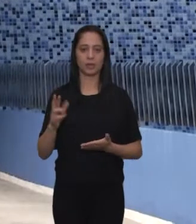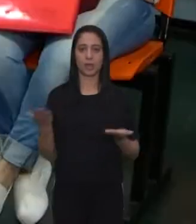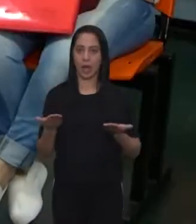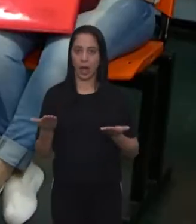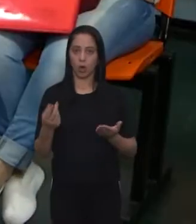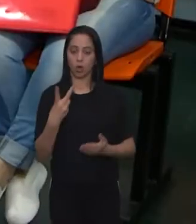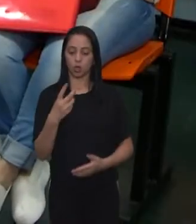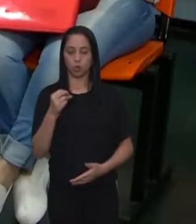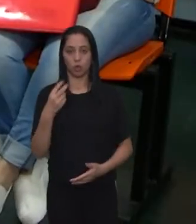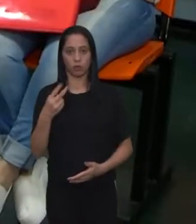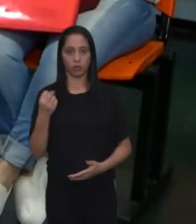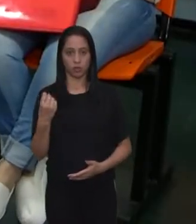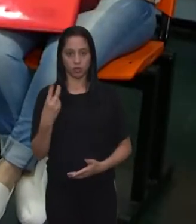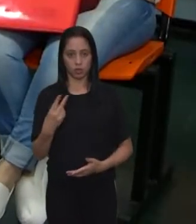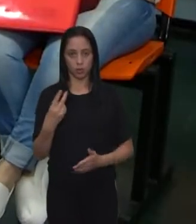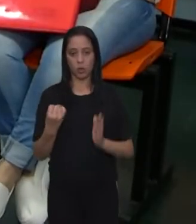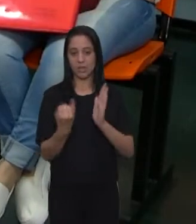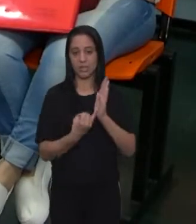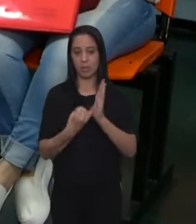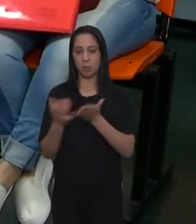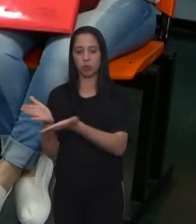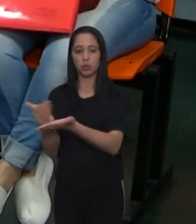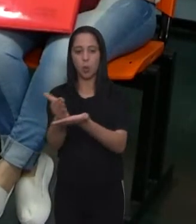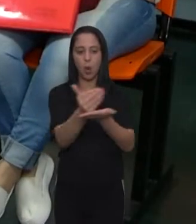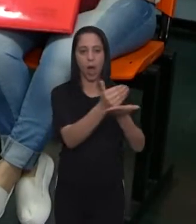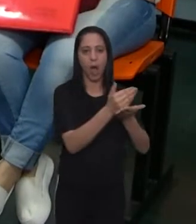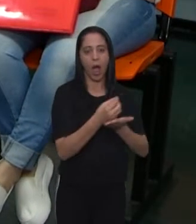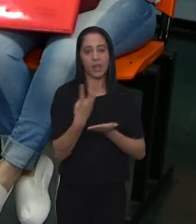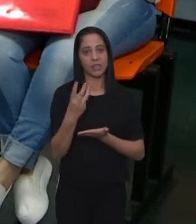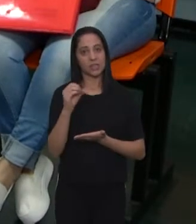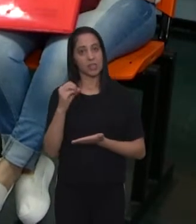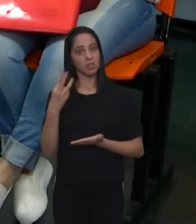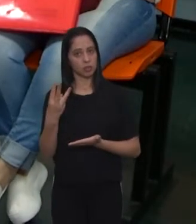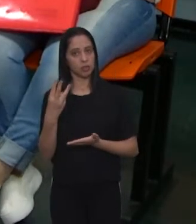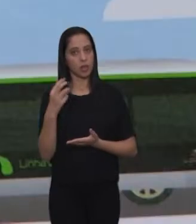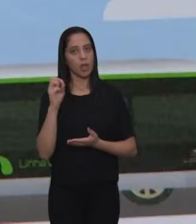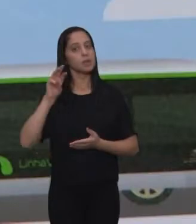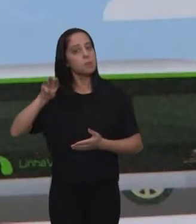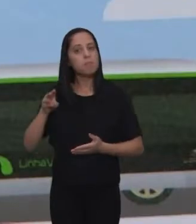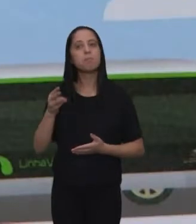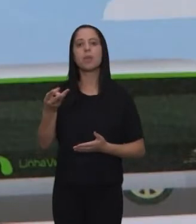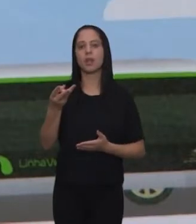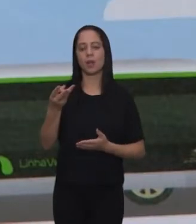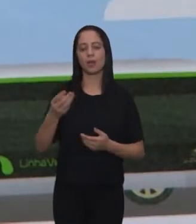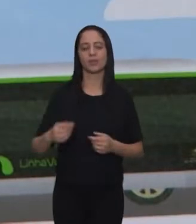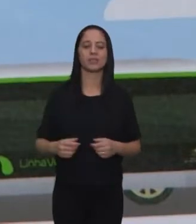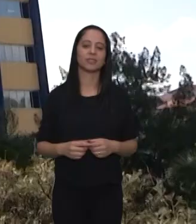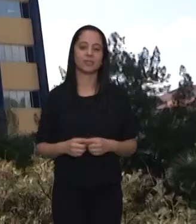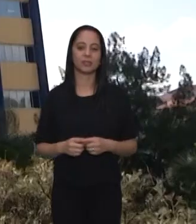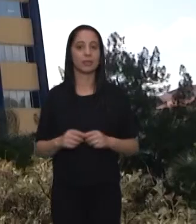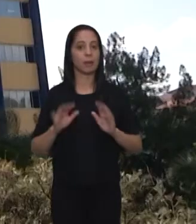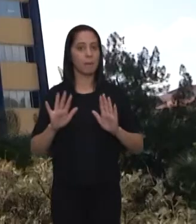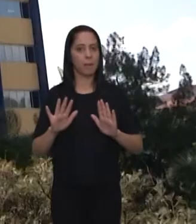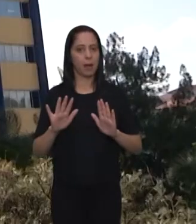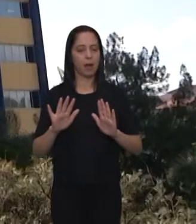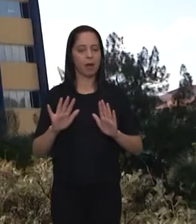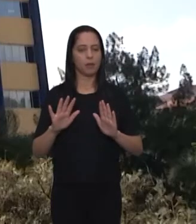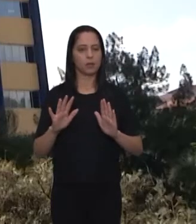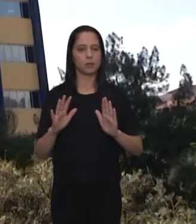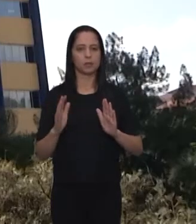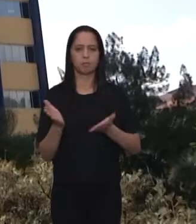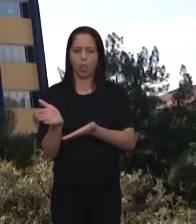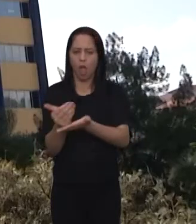para 2022 é que os cofres públicos recebam 303 milhões de reais com o pagamento do imposto um